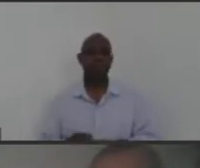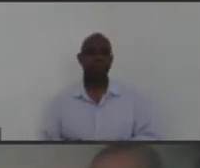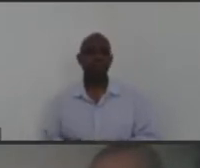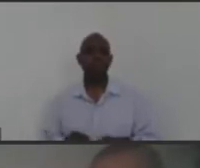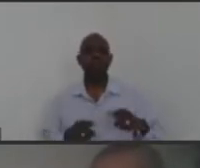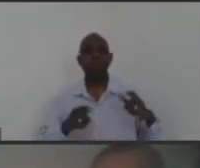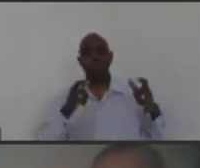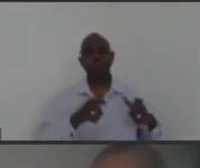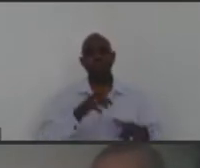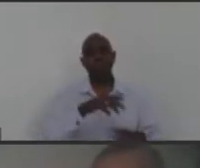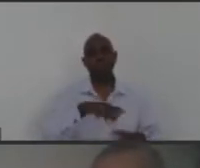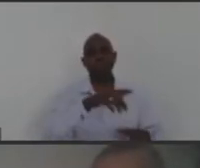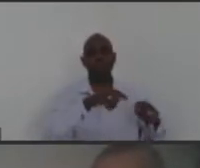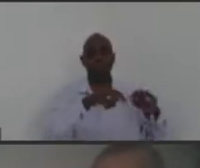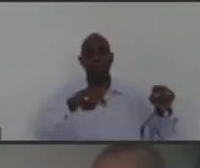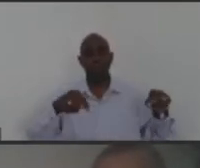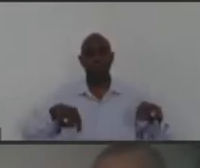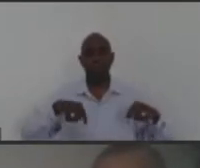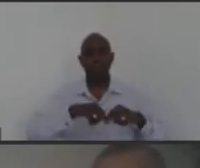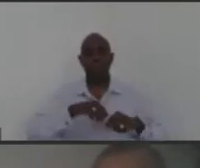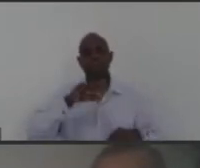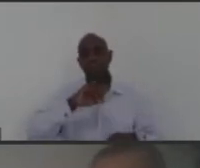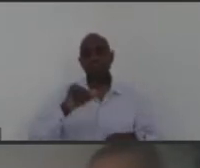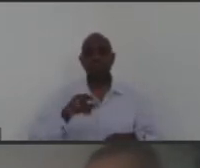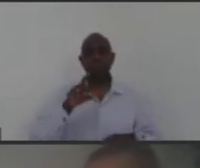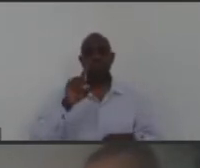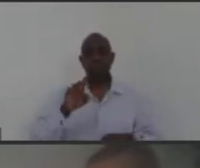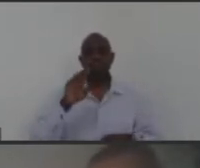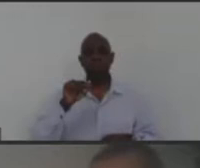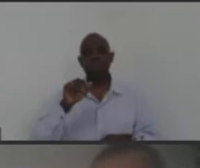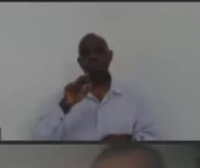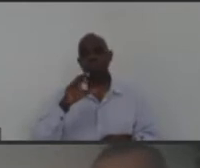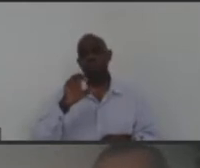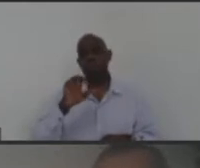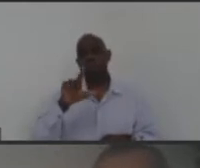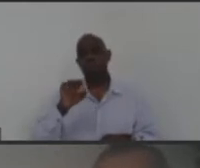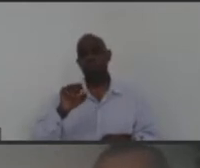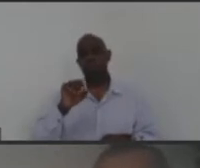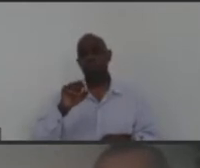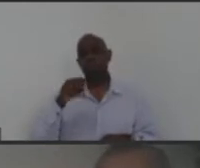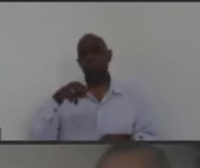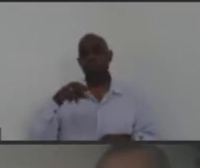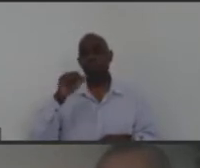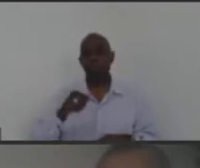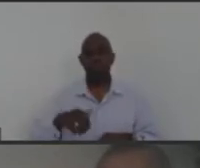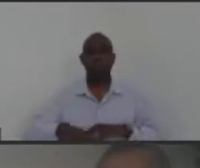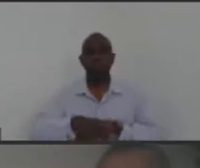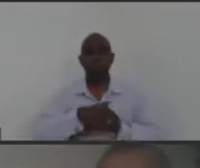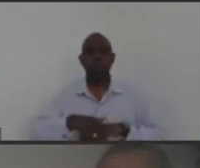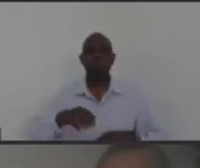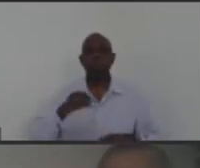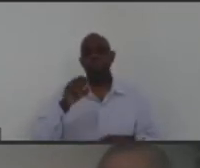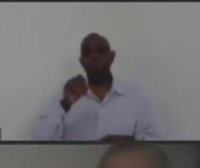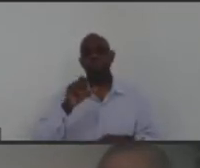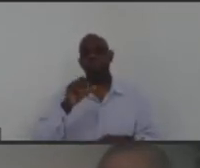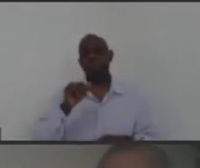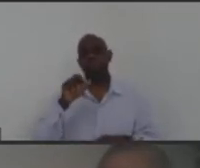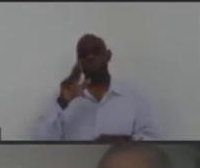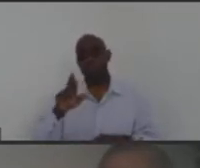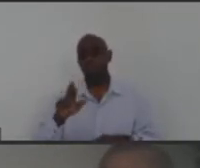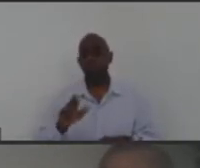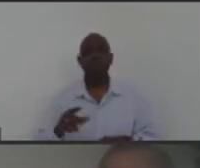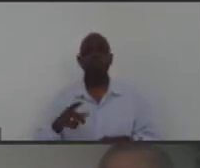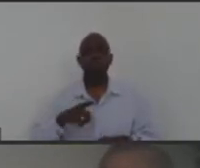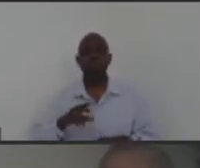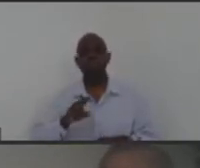2, loteamento, denomina Jardim Barcelona, cito a rua Oscar Silvio Luiz, número 105, passa a denominar